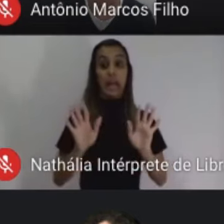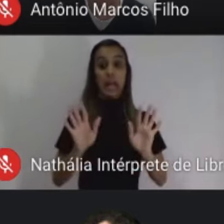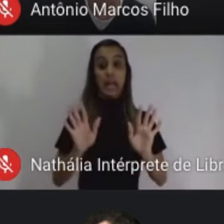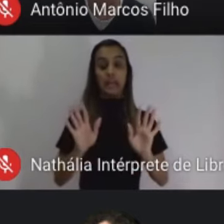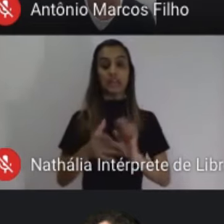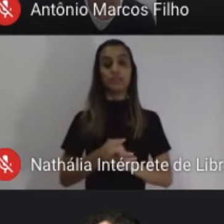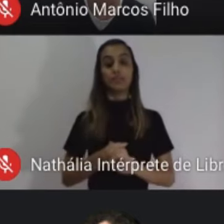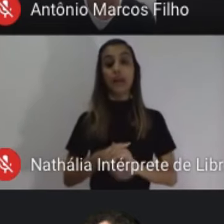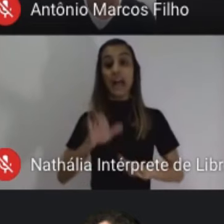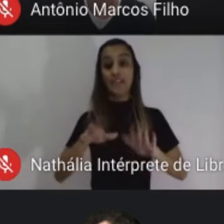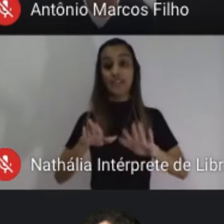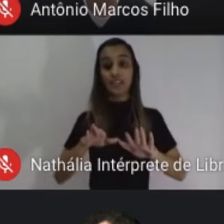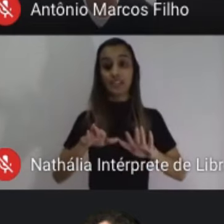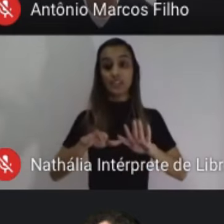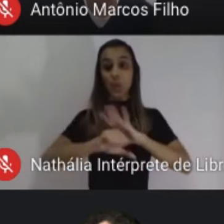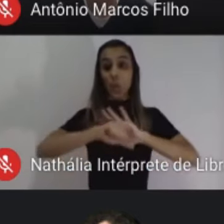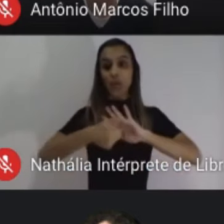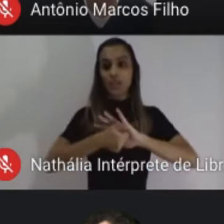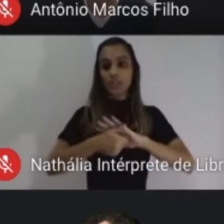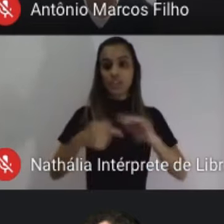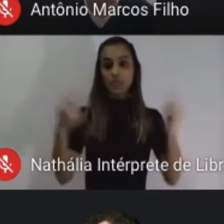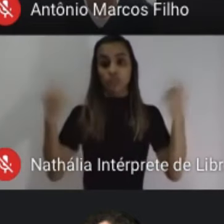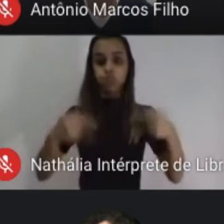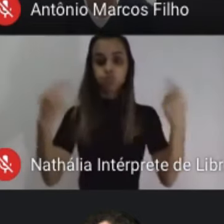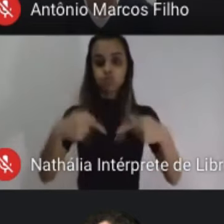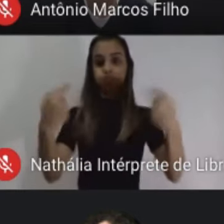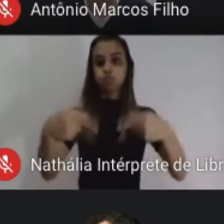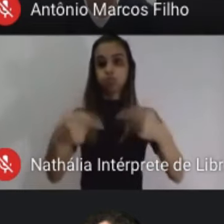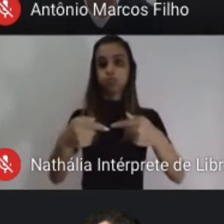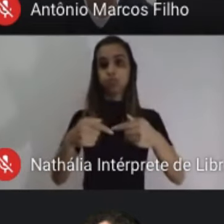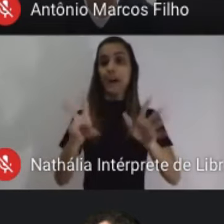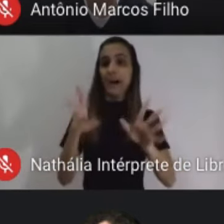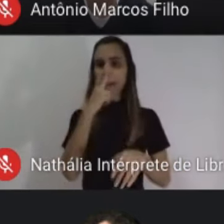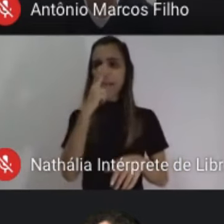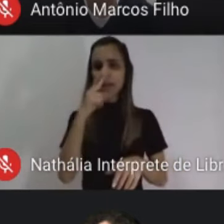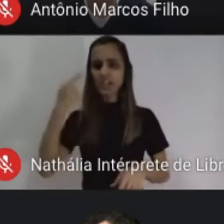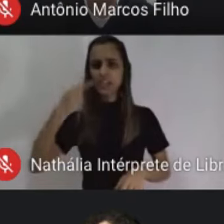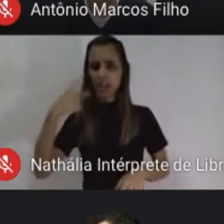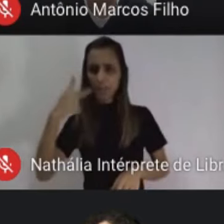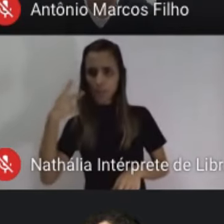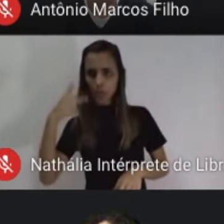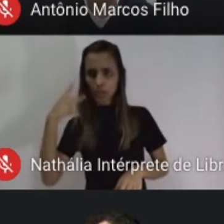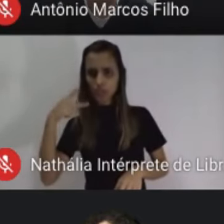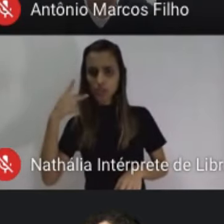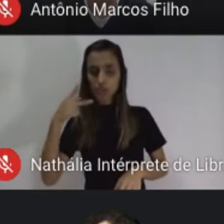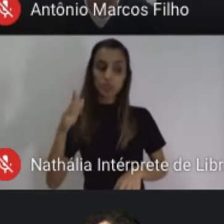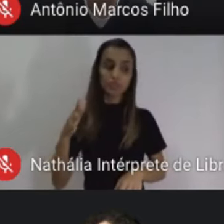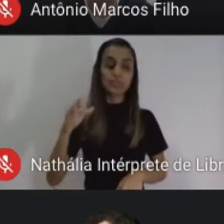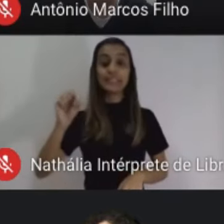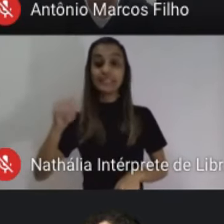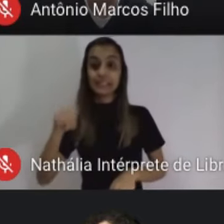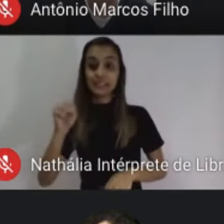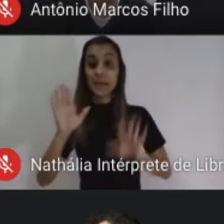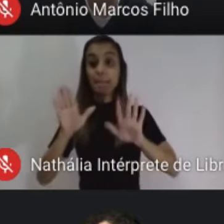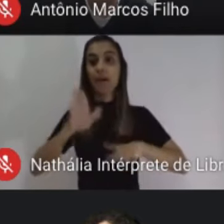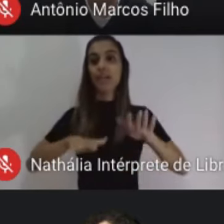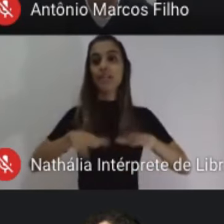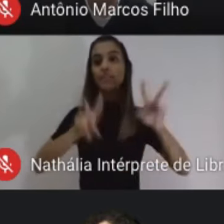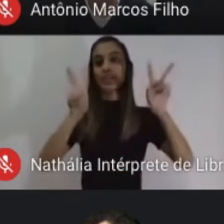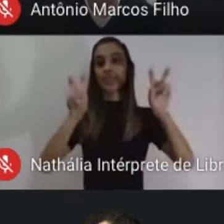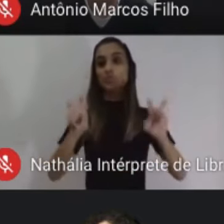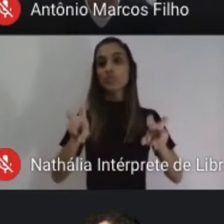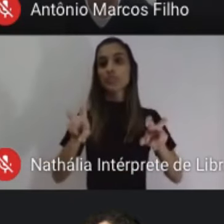ato político. Só que ele não é apenas um ato político. Ele é aquilo que vai se considerar um crime de bem